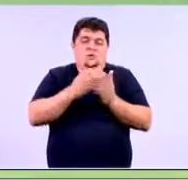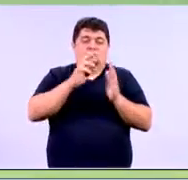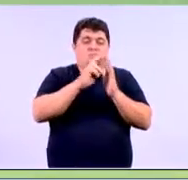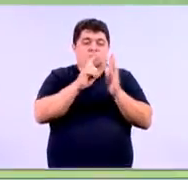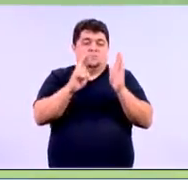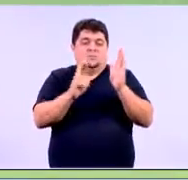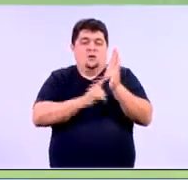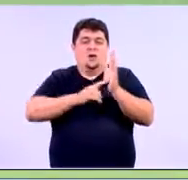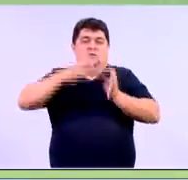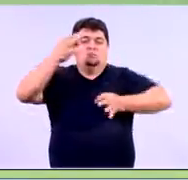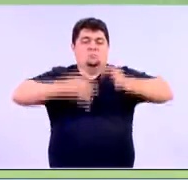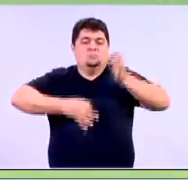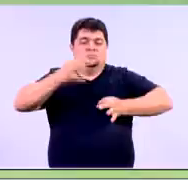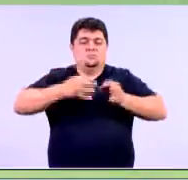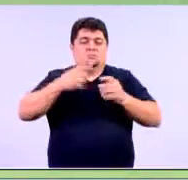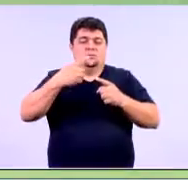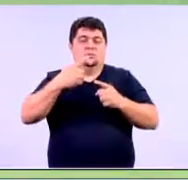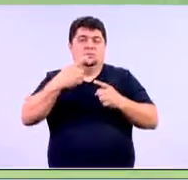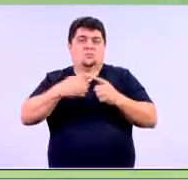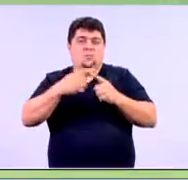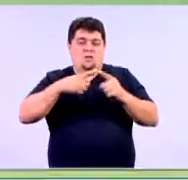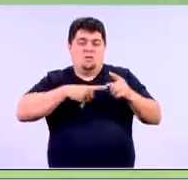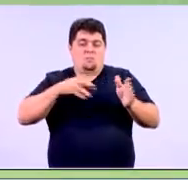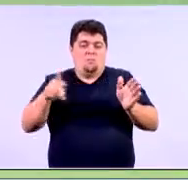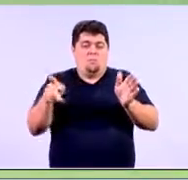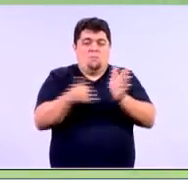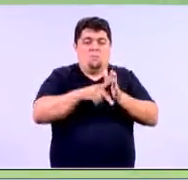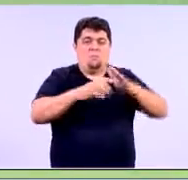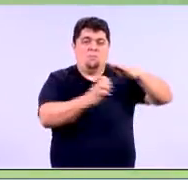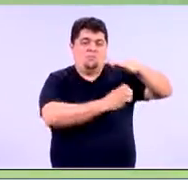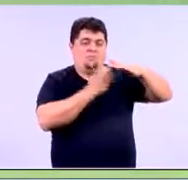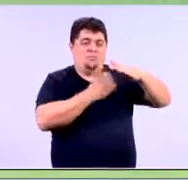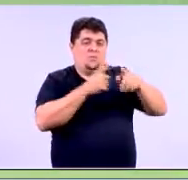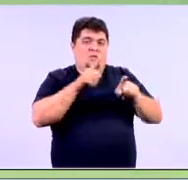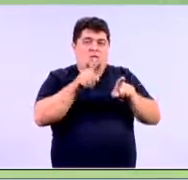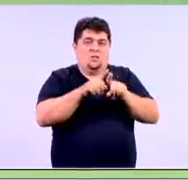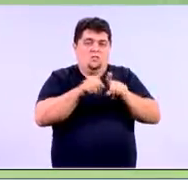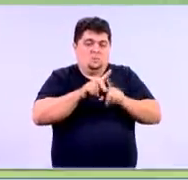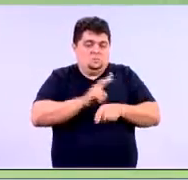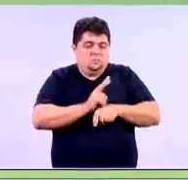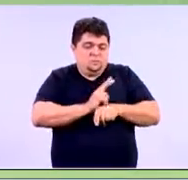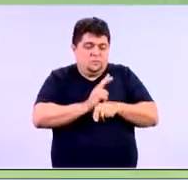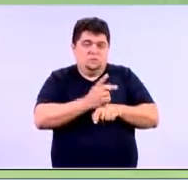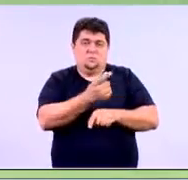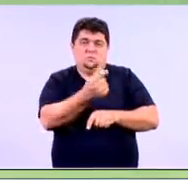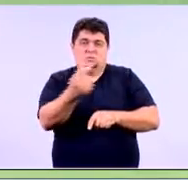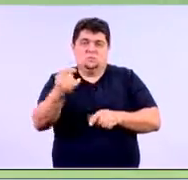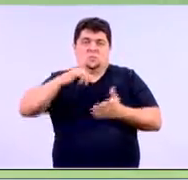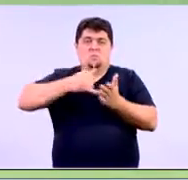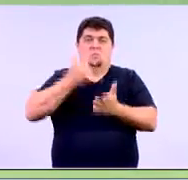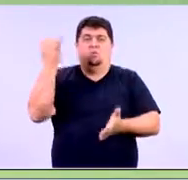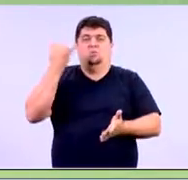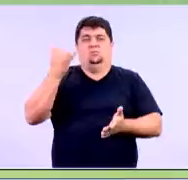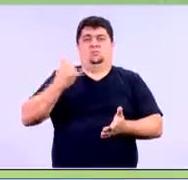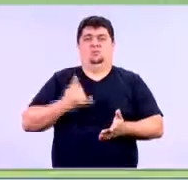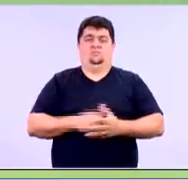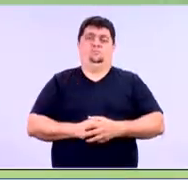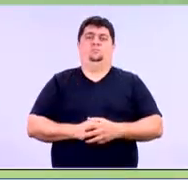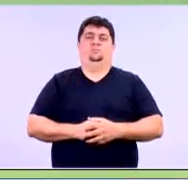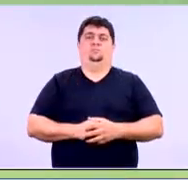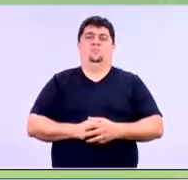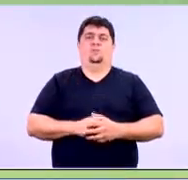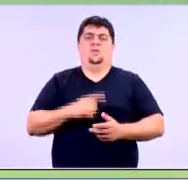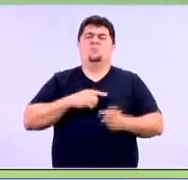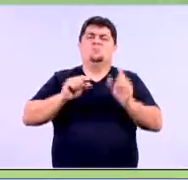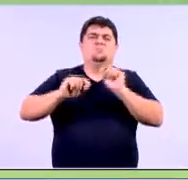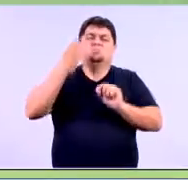jurídicas que versam sobre a instituição, arrecadação e fiscalização de tributos. Ou seja, o que vem